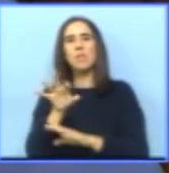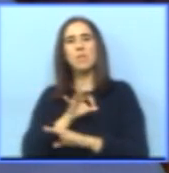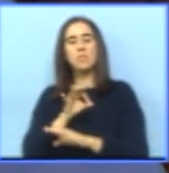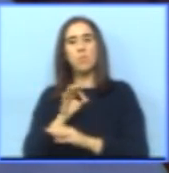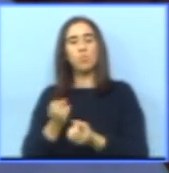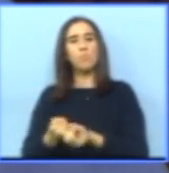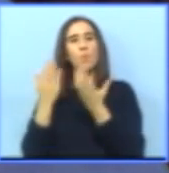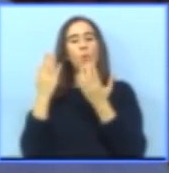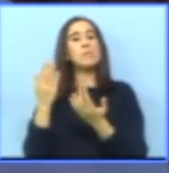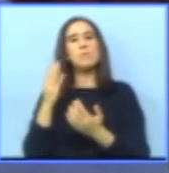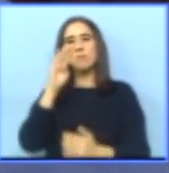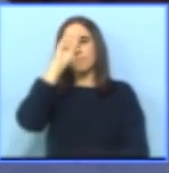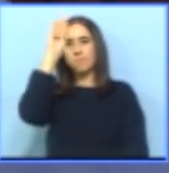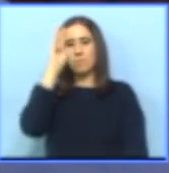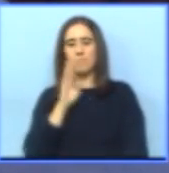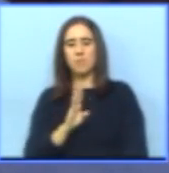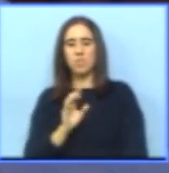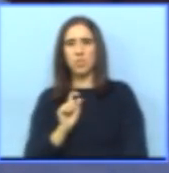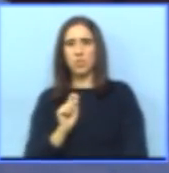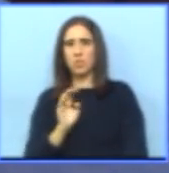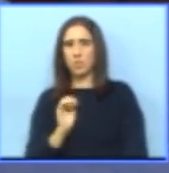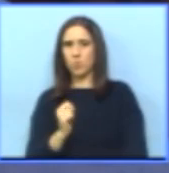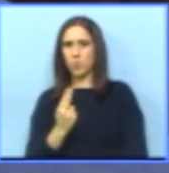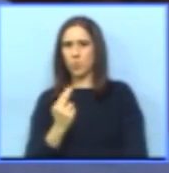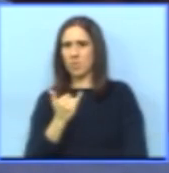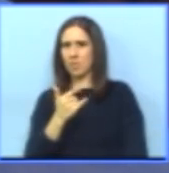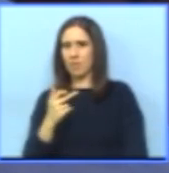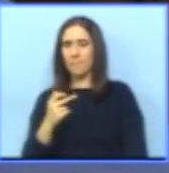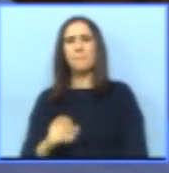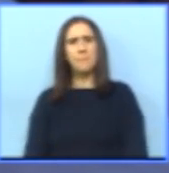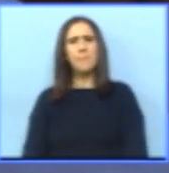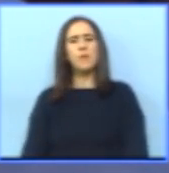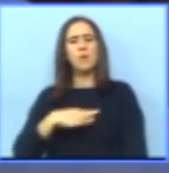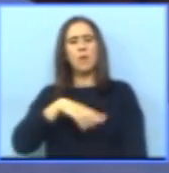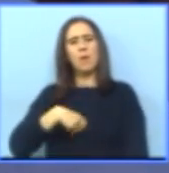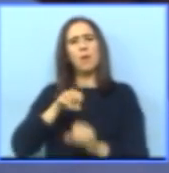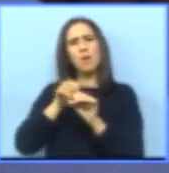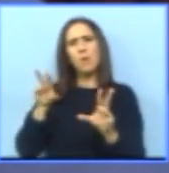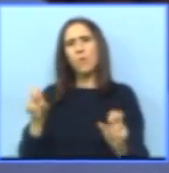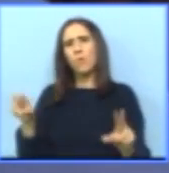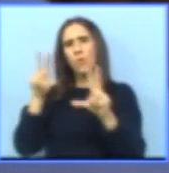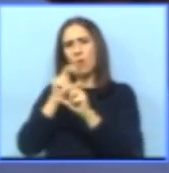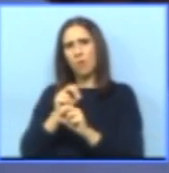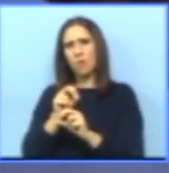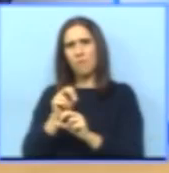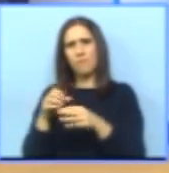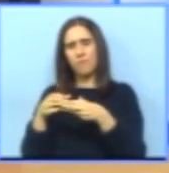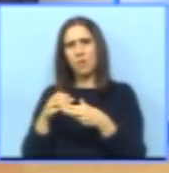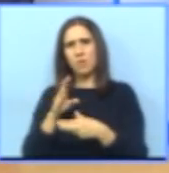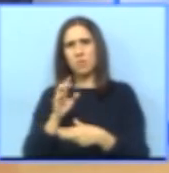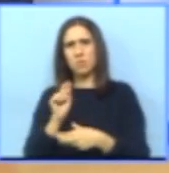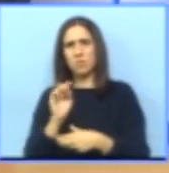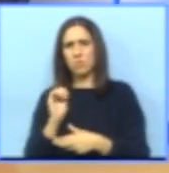Papa jesuíta. É um precursor de uma nova globalização do cristianismo, o Papa Francisco? Bem, esperemos que